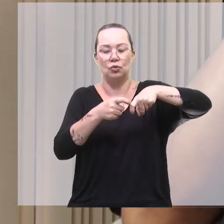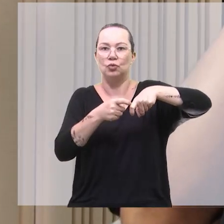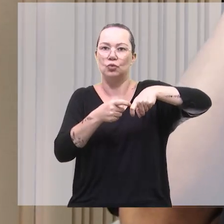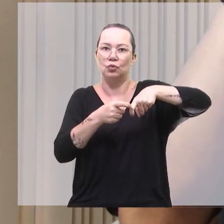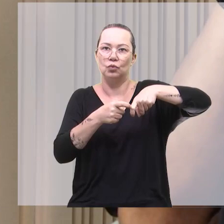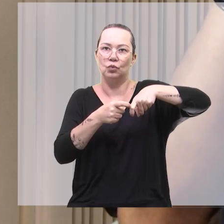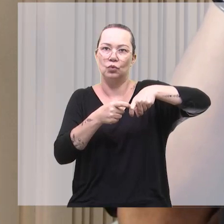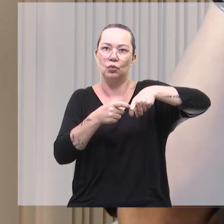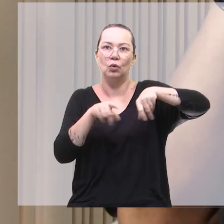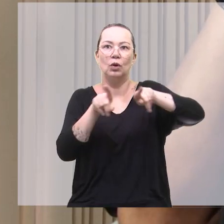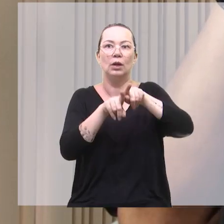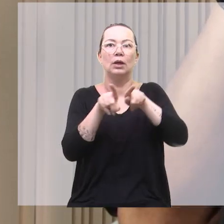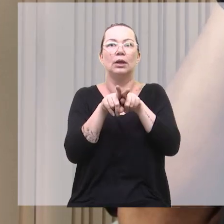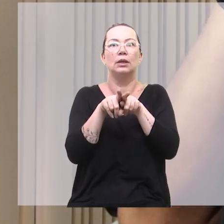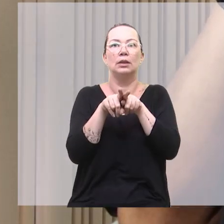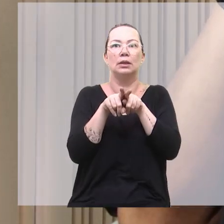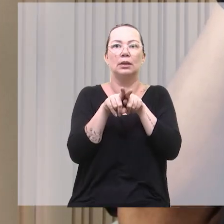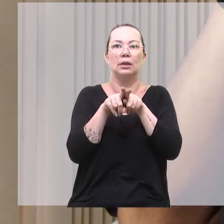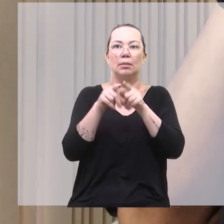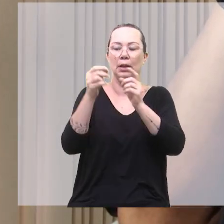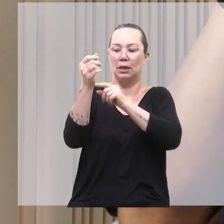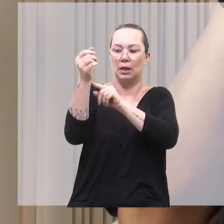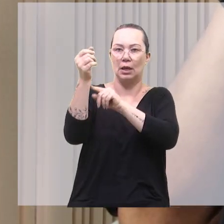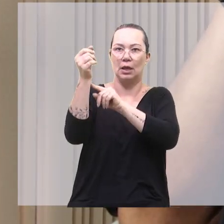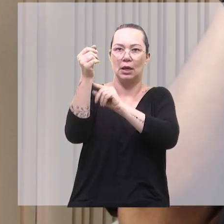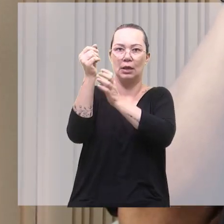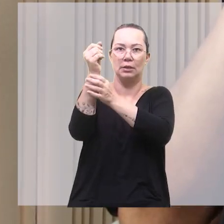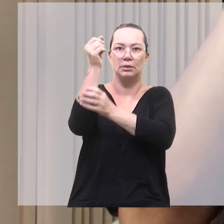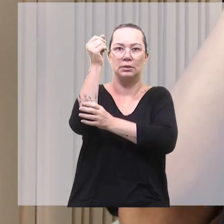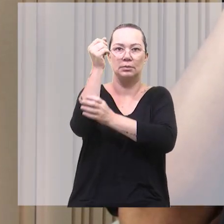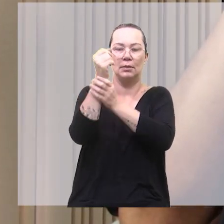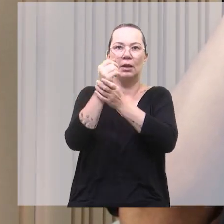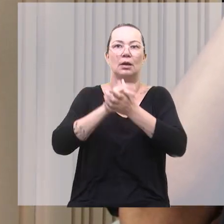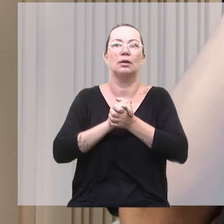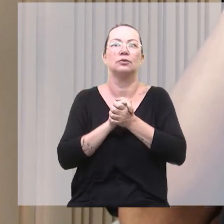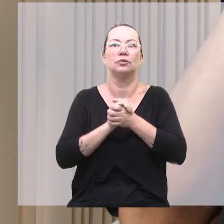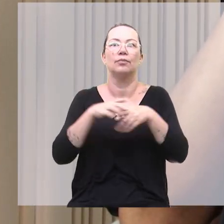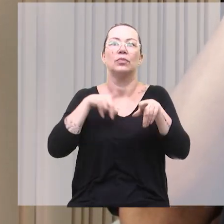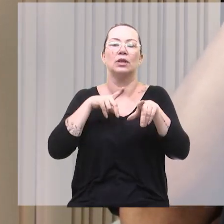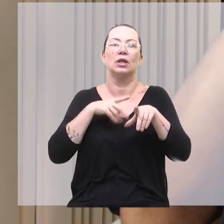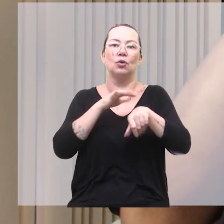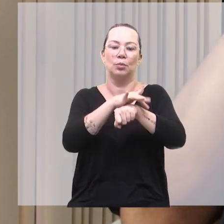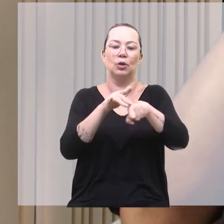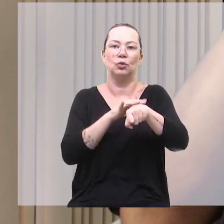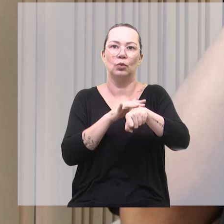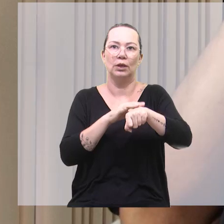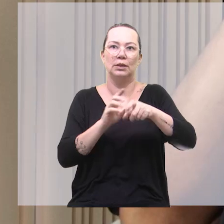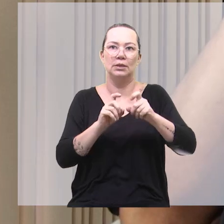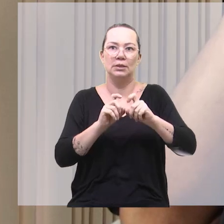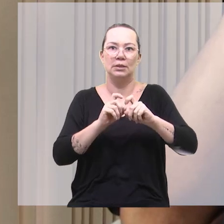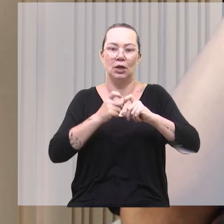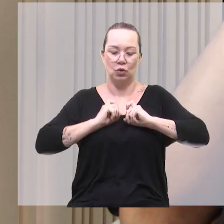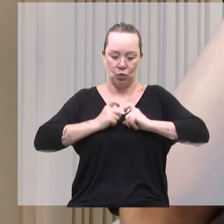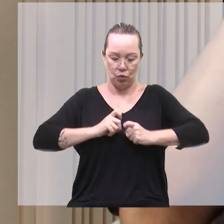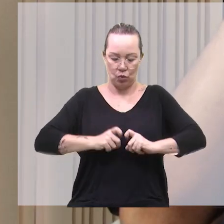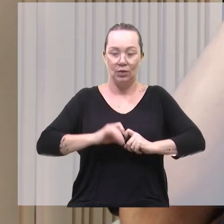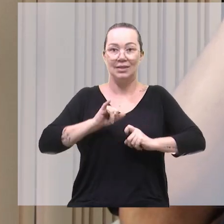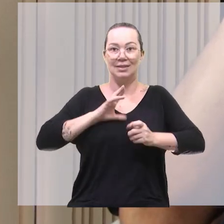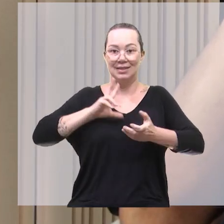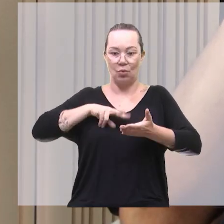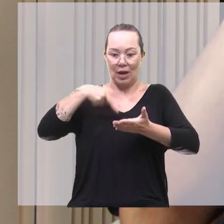joelho. E uso uma prótese nesse braço. Eu tenho uma doença nos ossos. Se eu cair aqui, ele